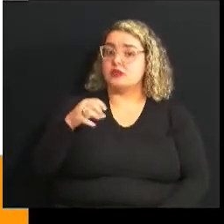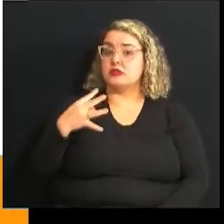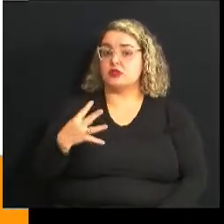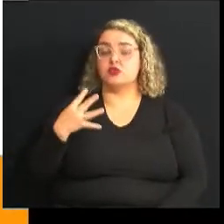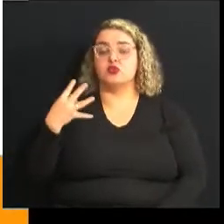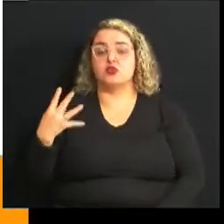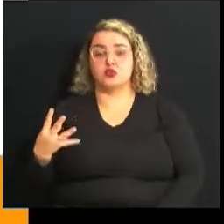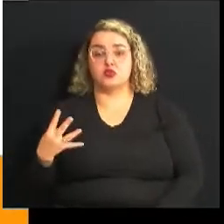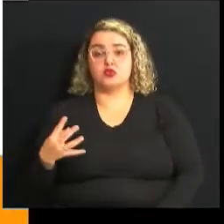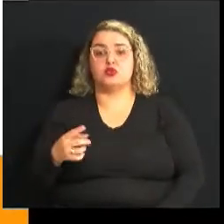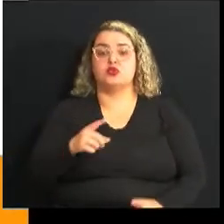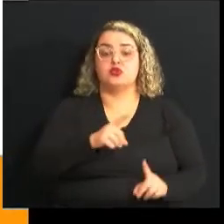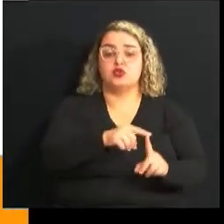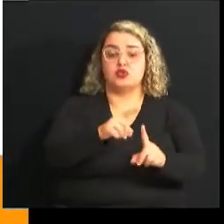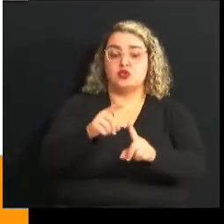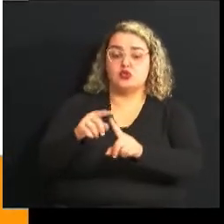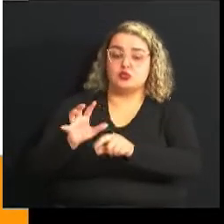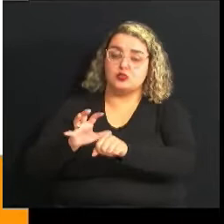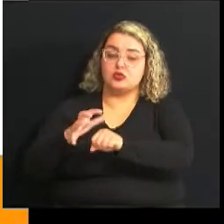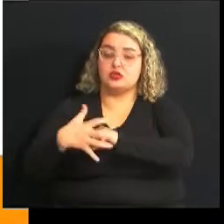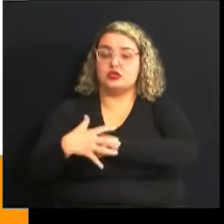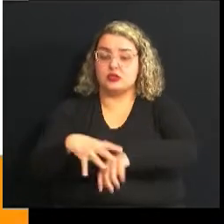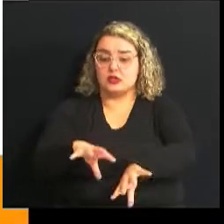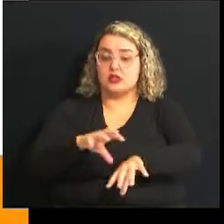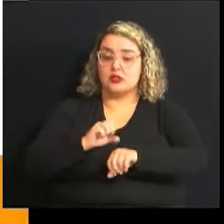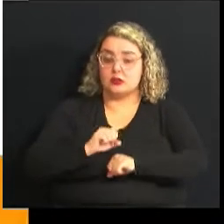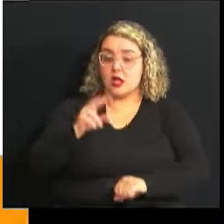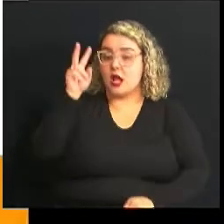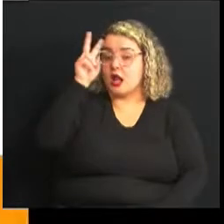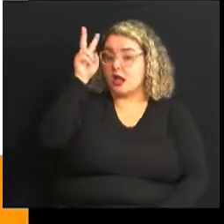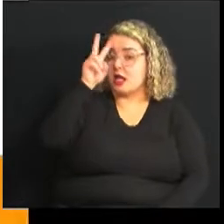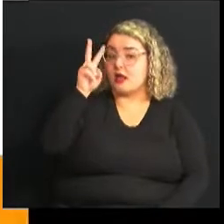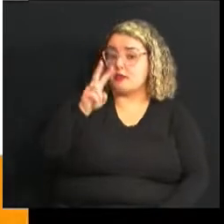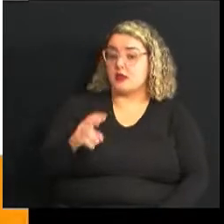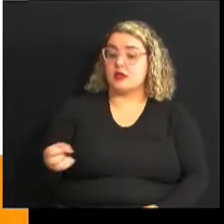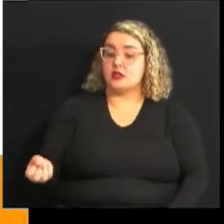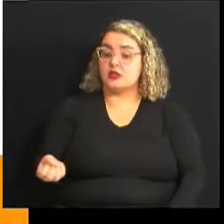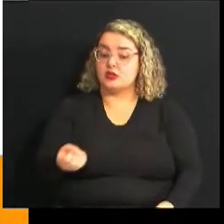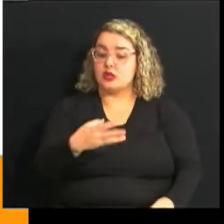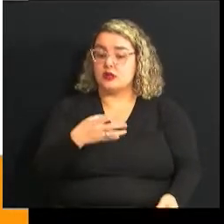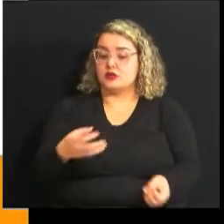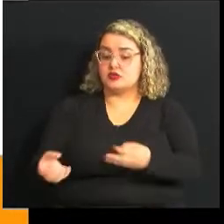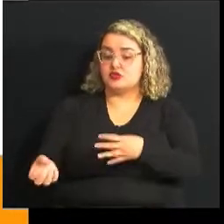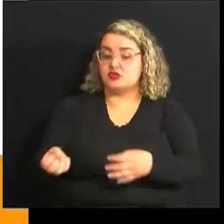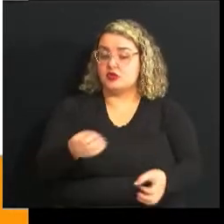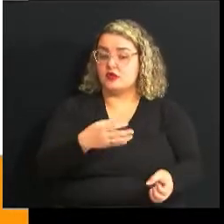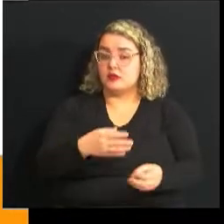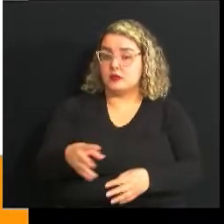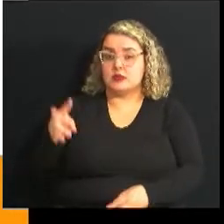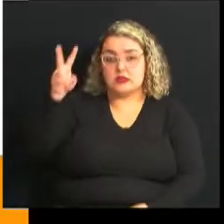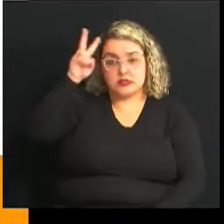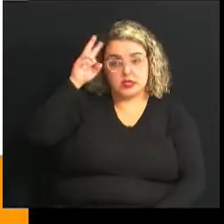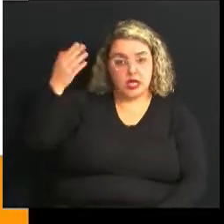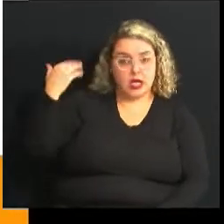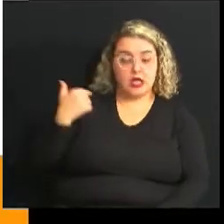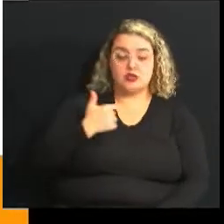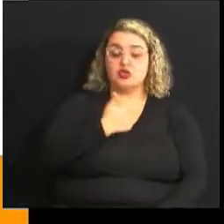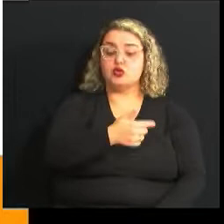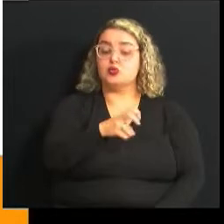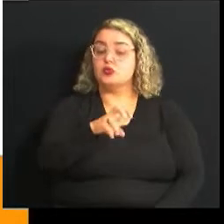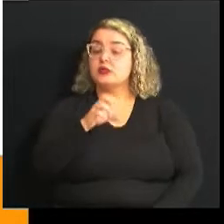557.844 casos da Covid-19. A gente lembra que no boletim da segunda-feira passada, o número era de